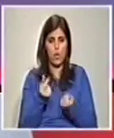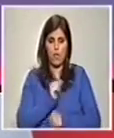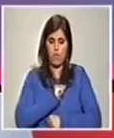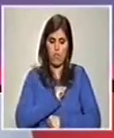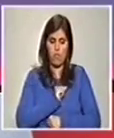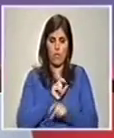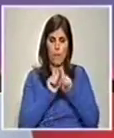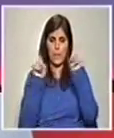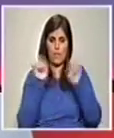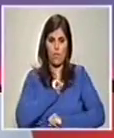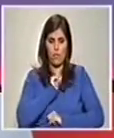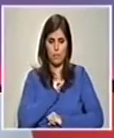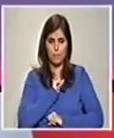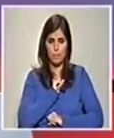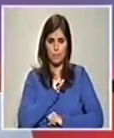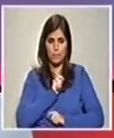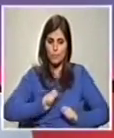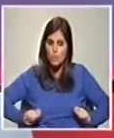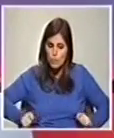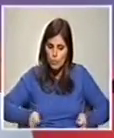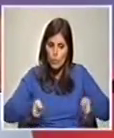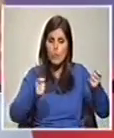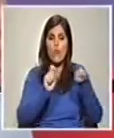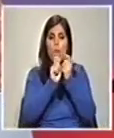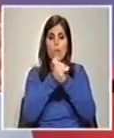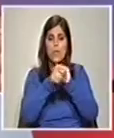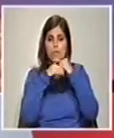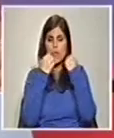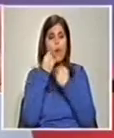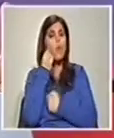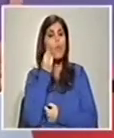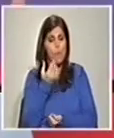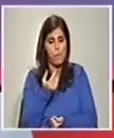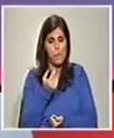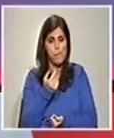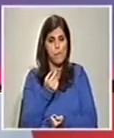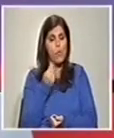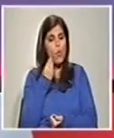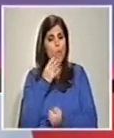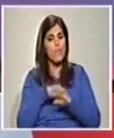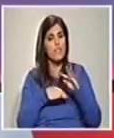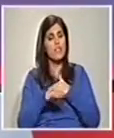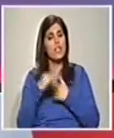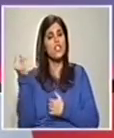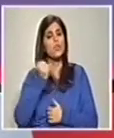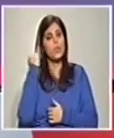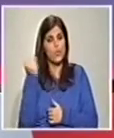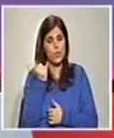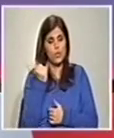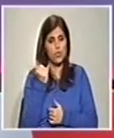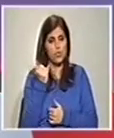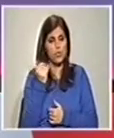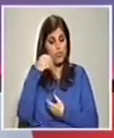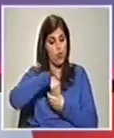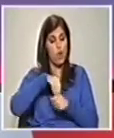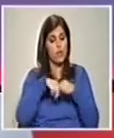nossa empresa, provocar uma mudança na sociedade e como é que nós vamos fazer com que os agentes, as instituições que já estão na